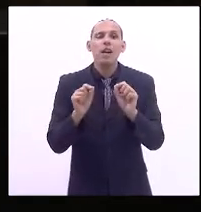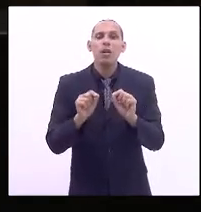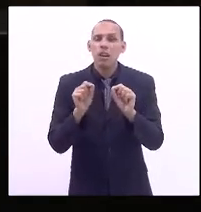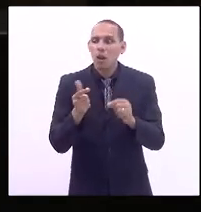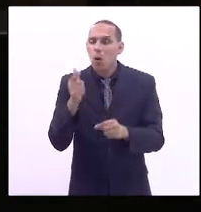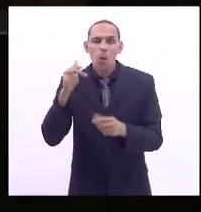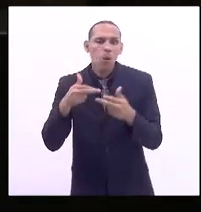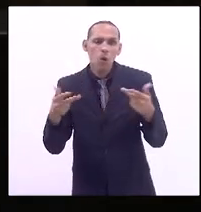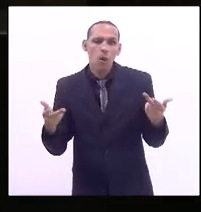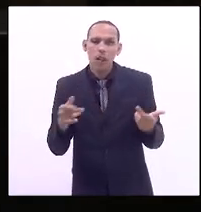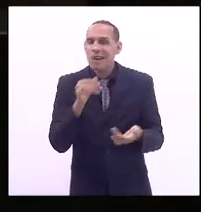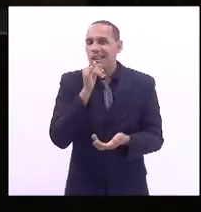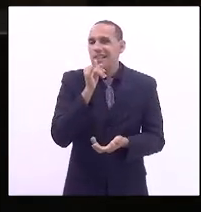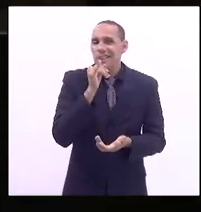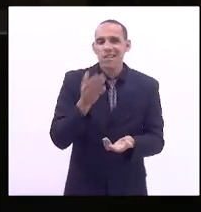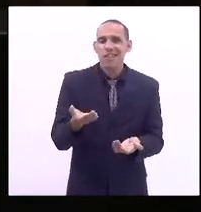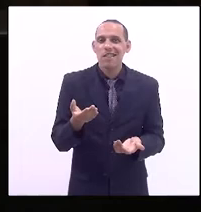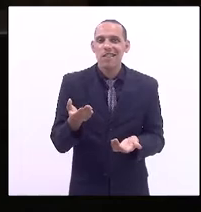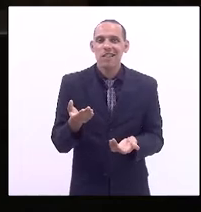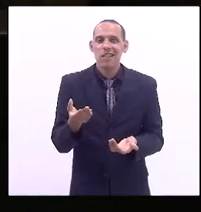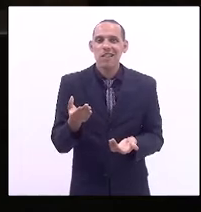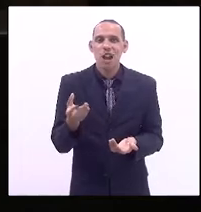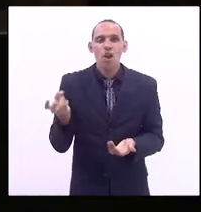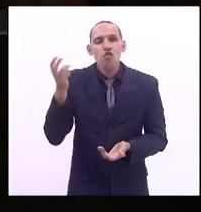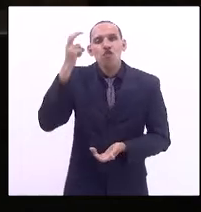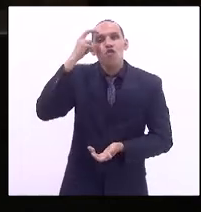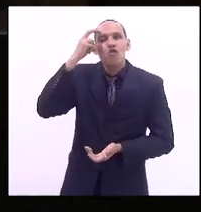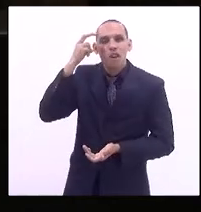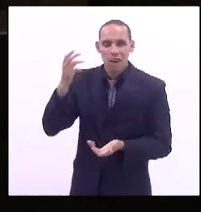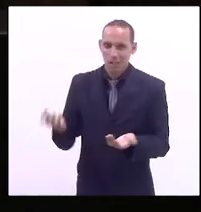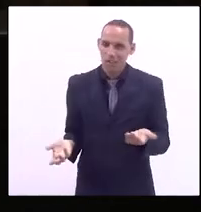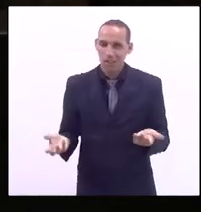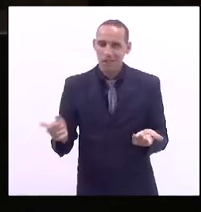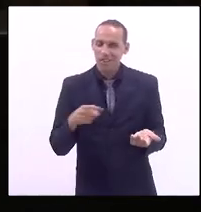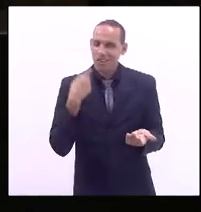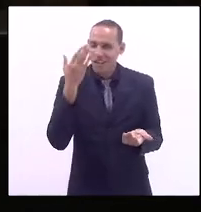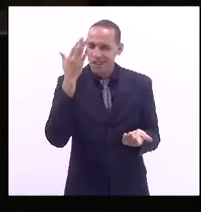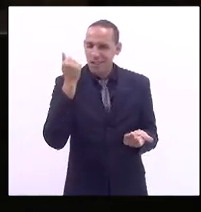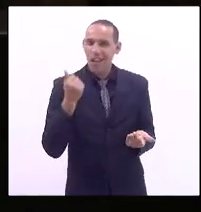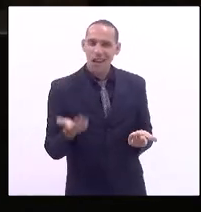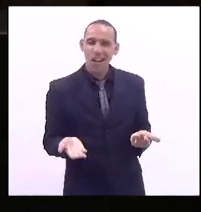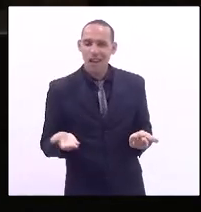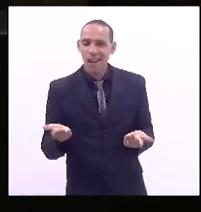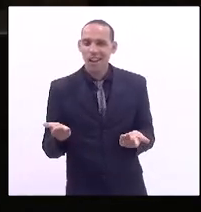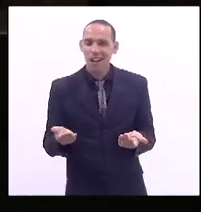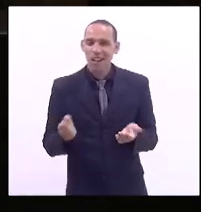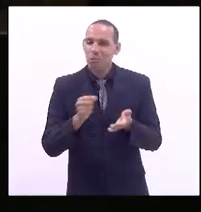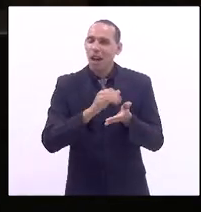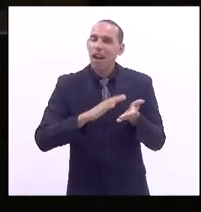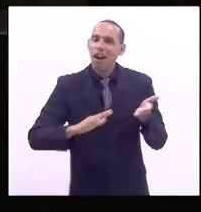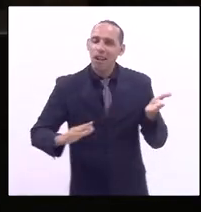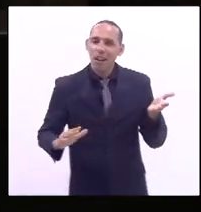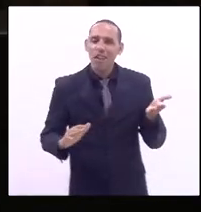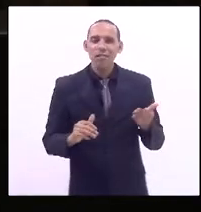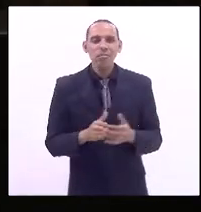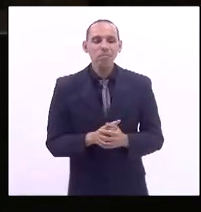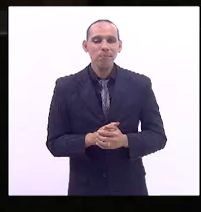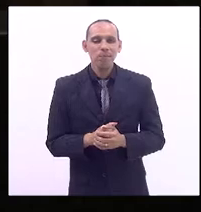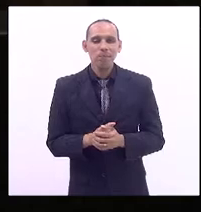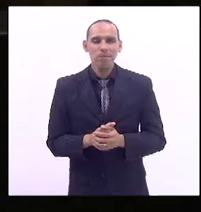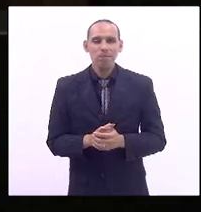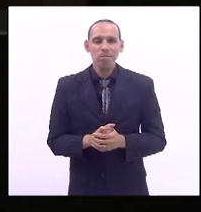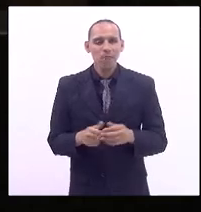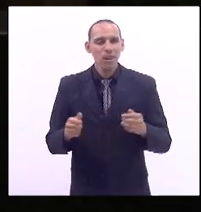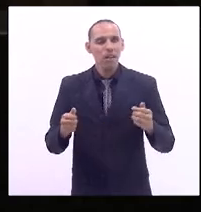para eles de caráter cultural nós sabemos que atividades as